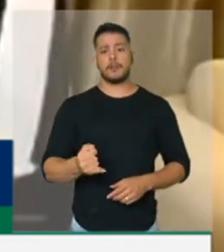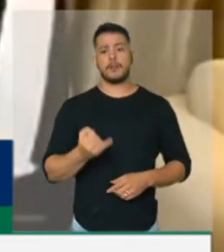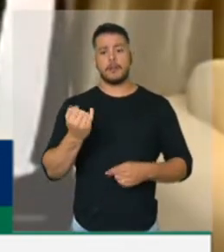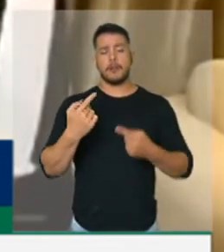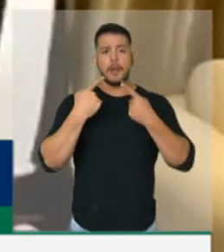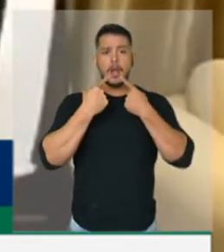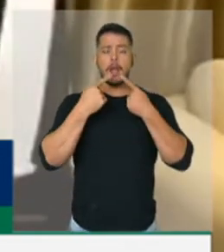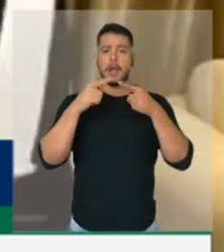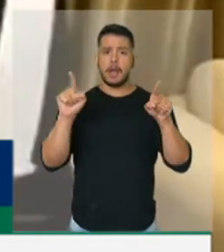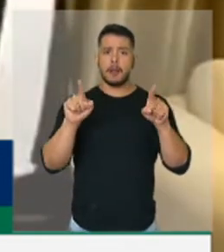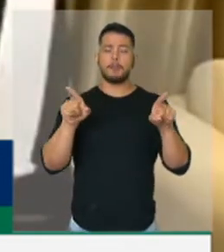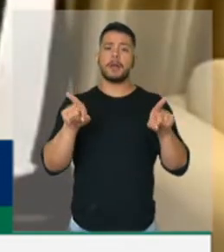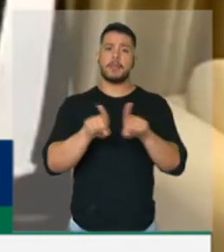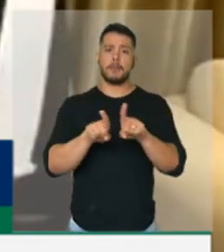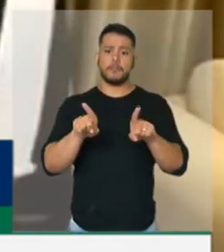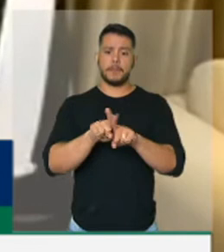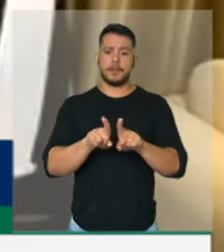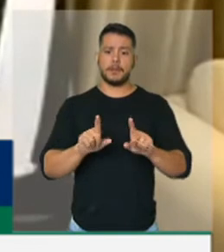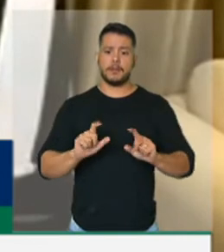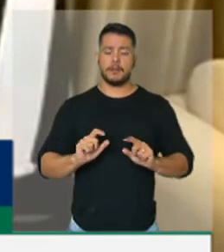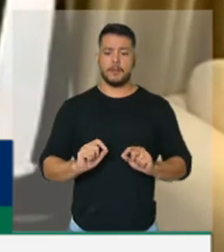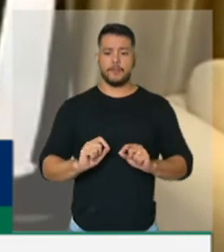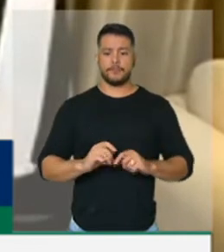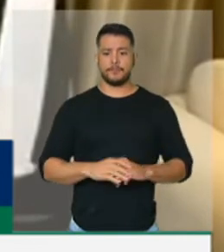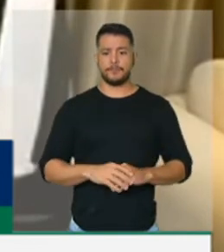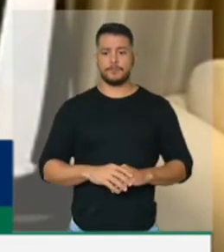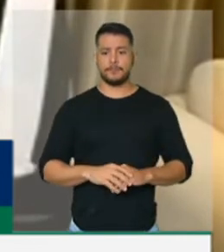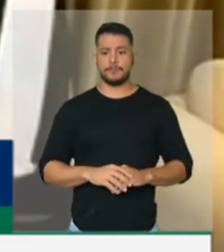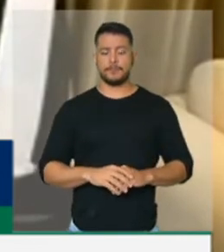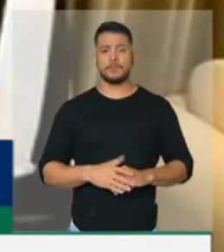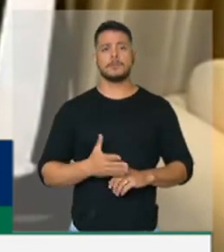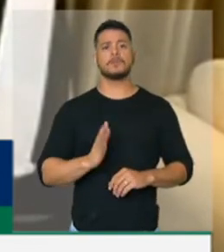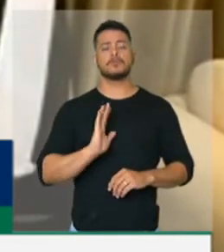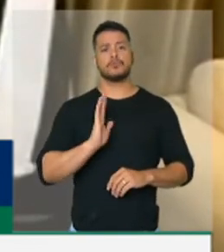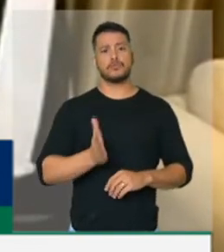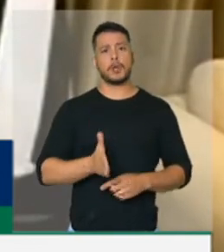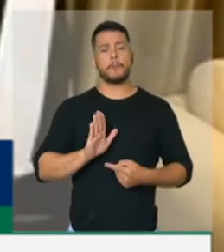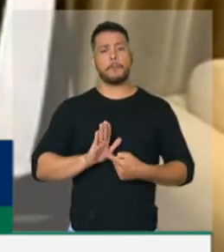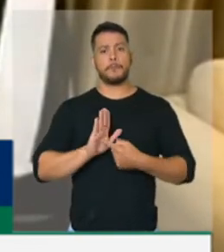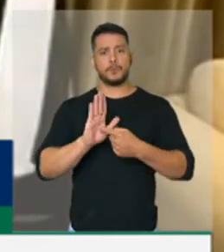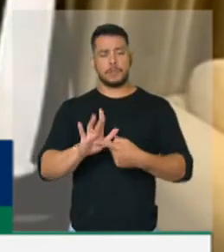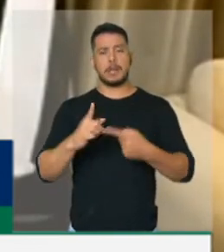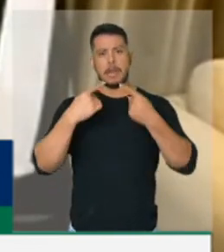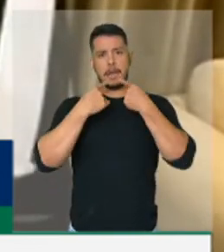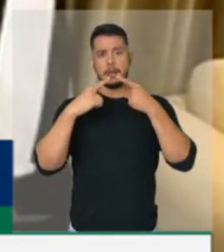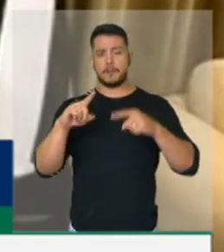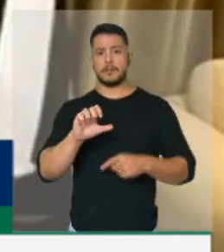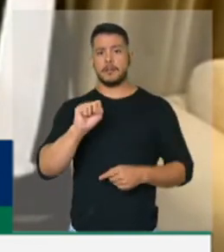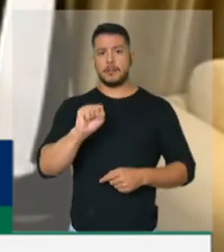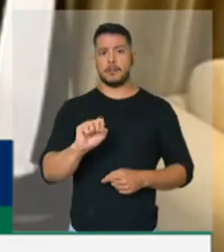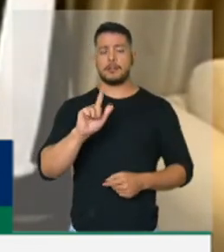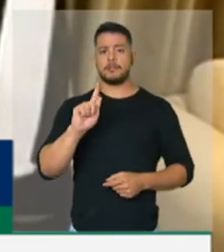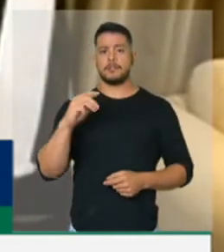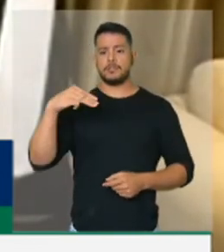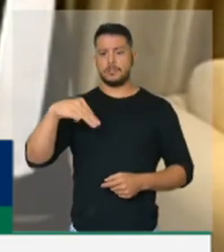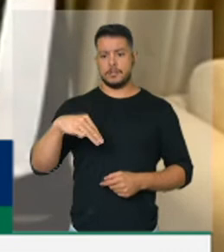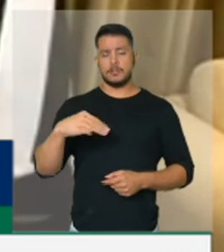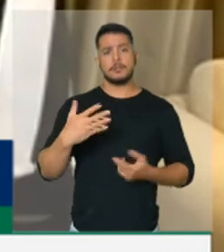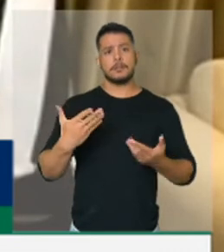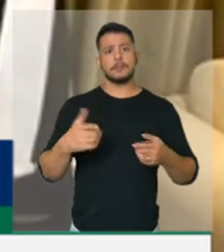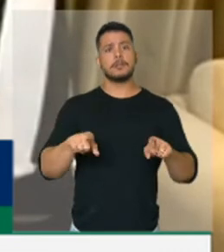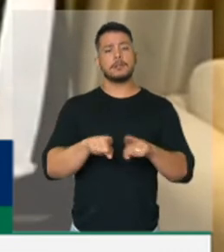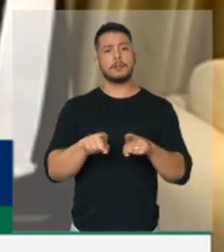minuto apenas. Já apresentei a reclamação à SGM, dou como lida